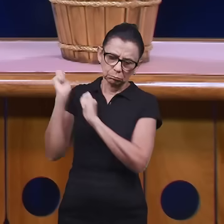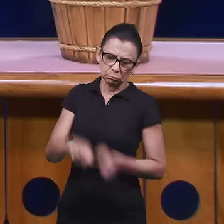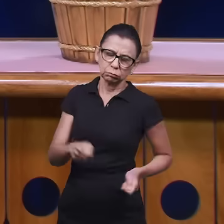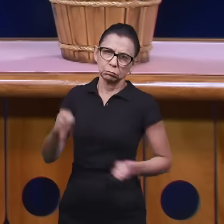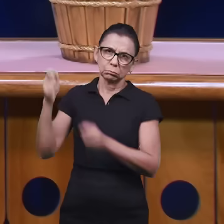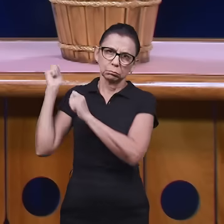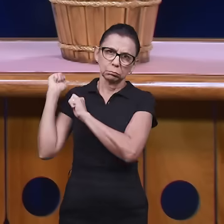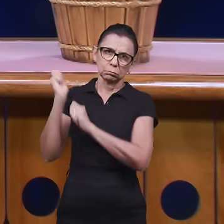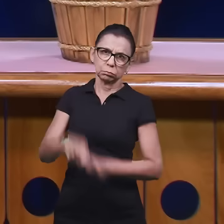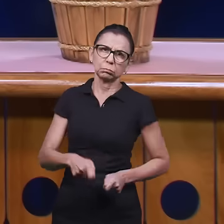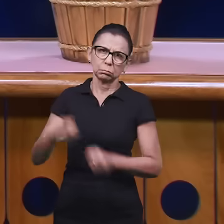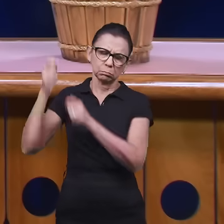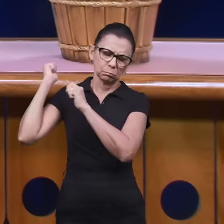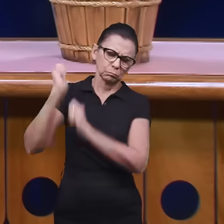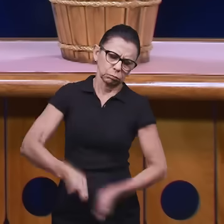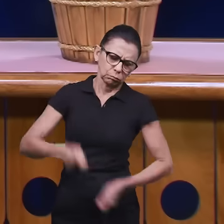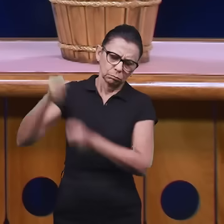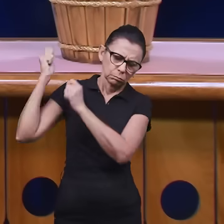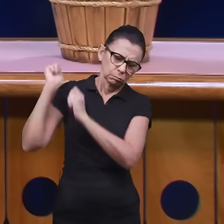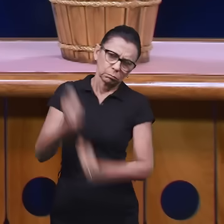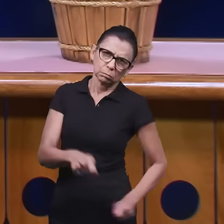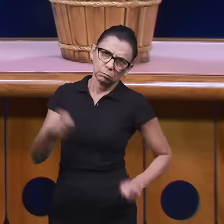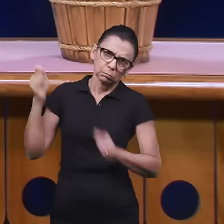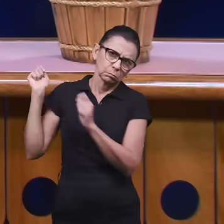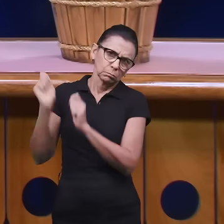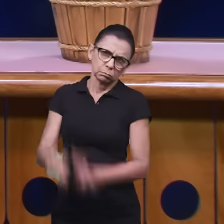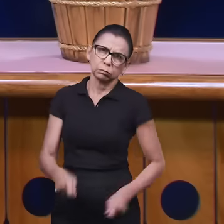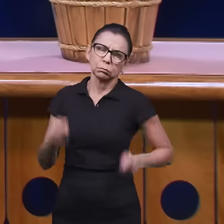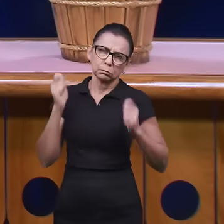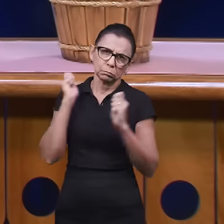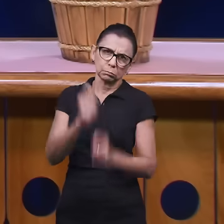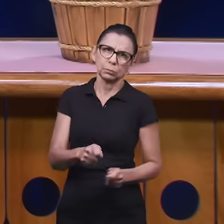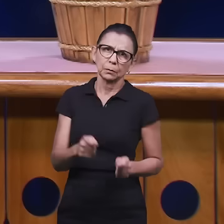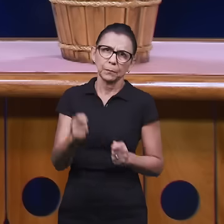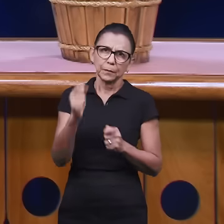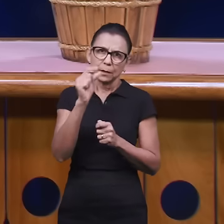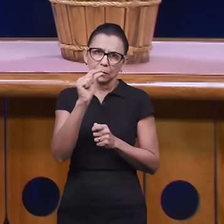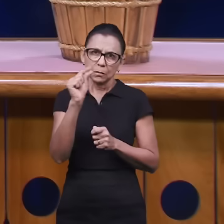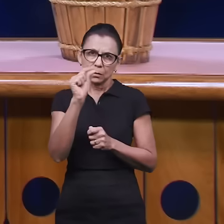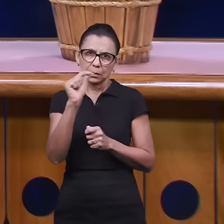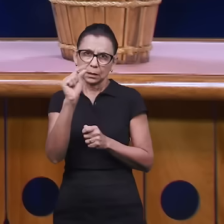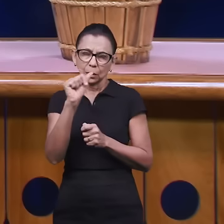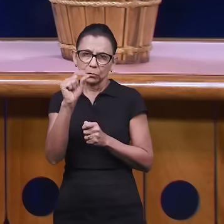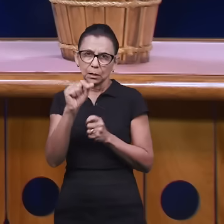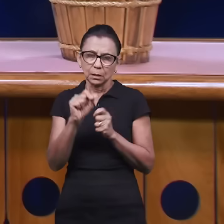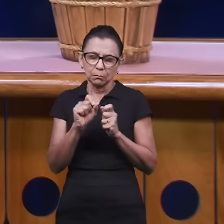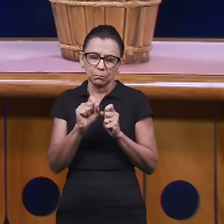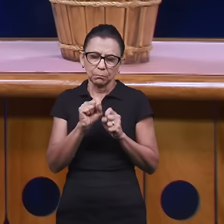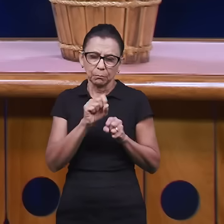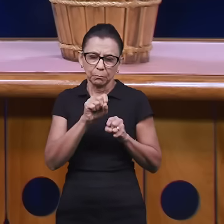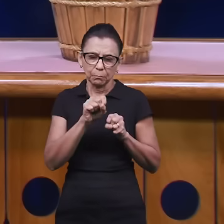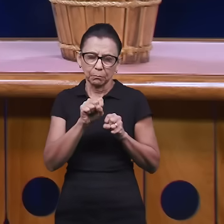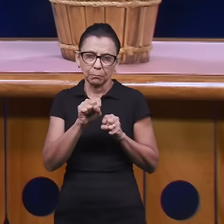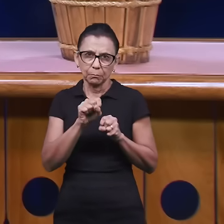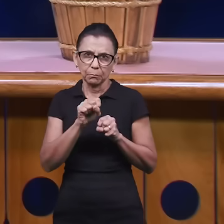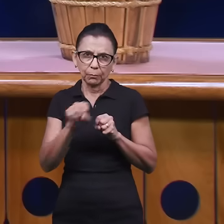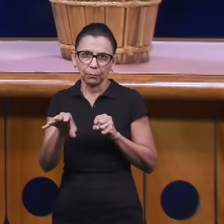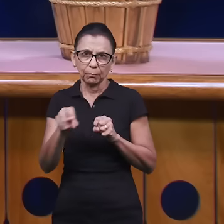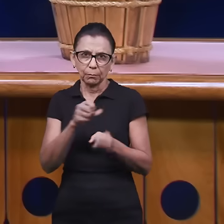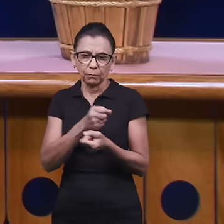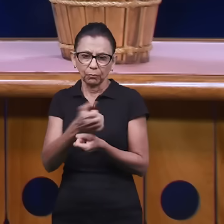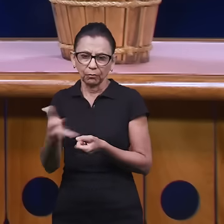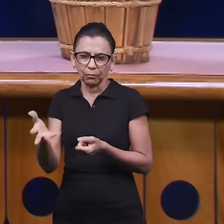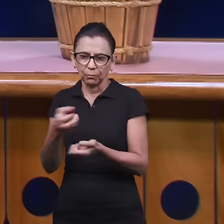o trigo com vara, batiam, e à medida que eles batiam, o grão do